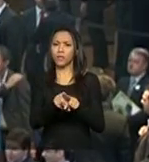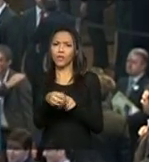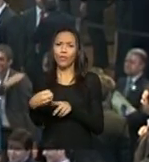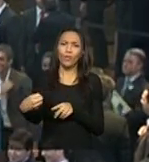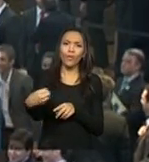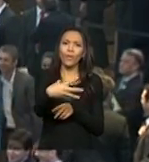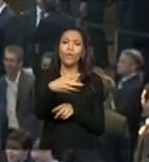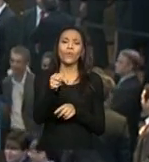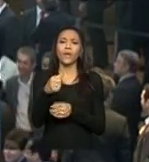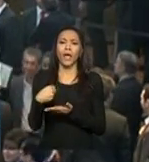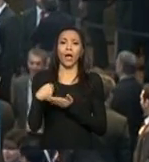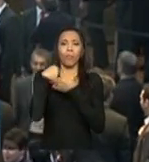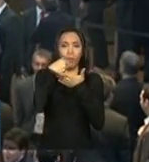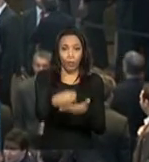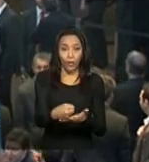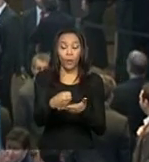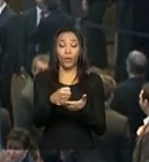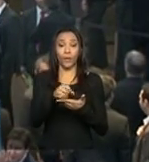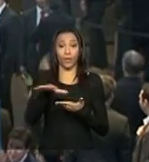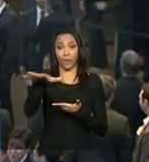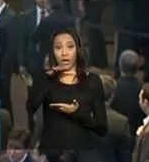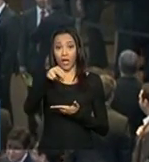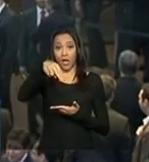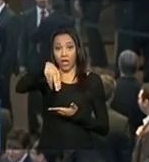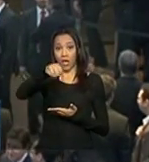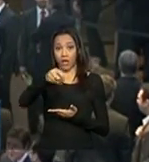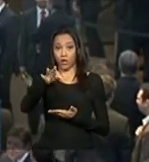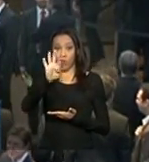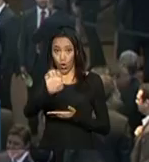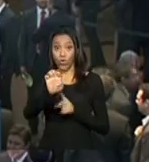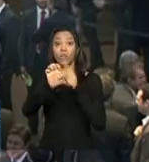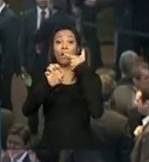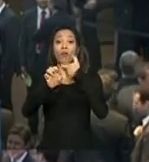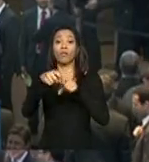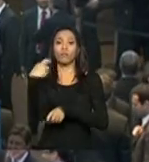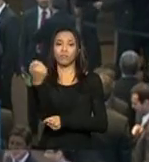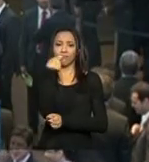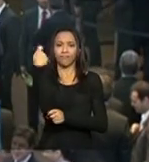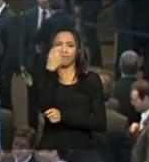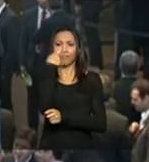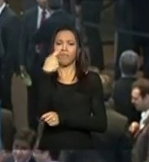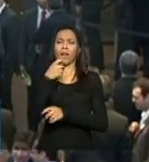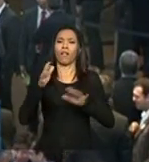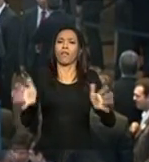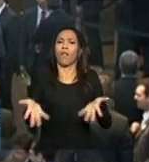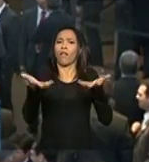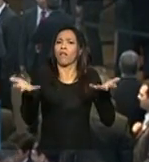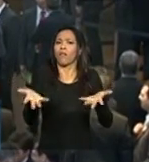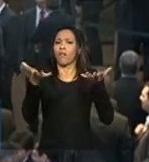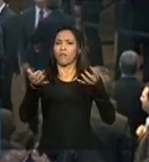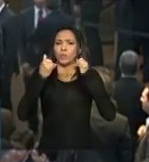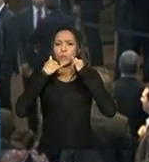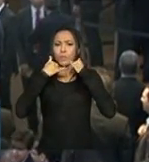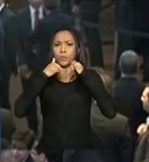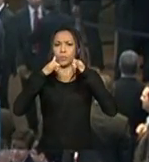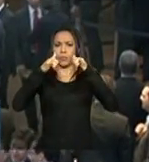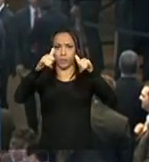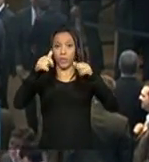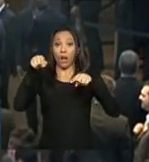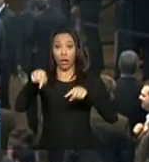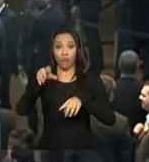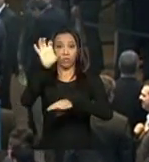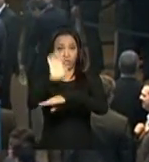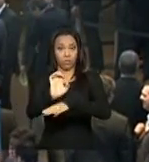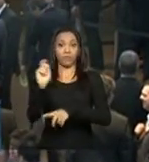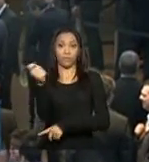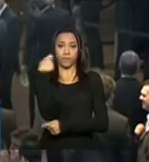de atendimento à região norte do Rio Grande do Sul para aliviar o carregamento das subestações do Rio Grande do Sul e